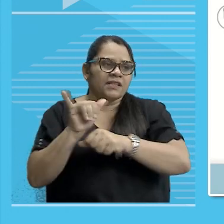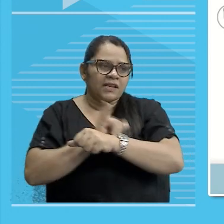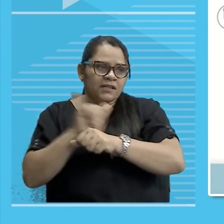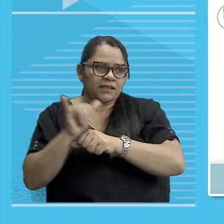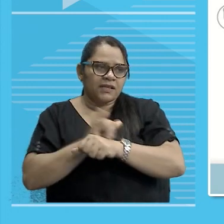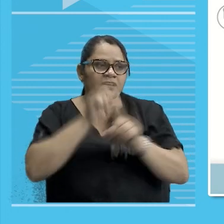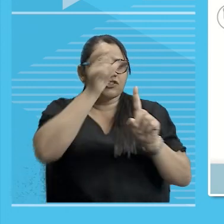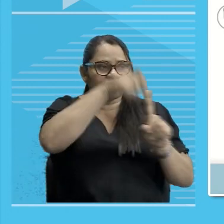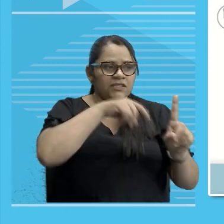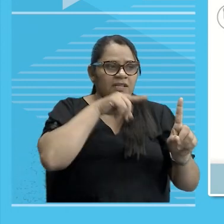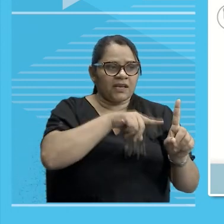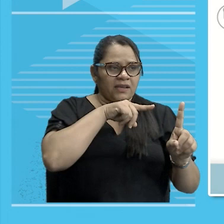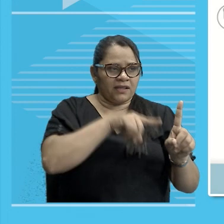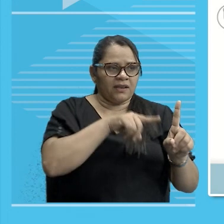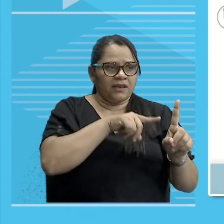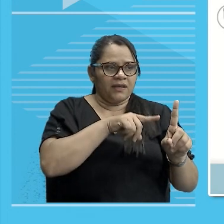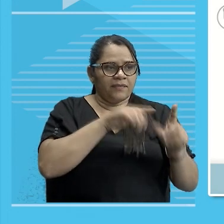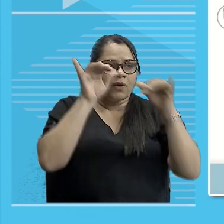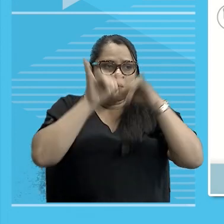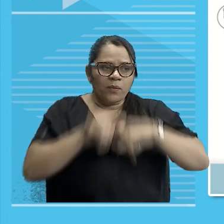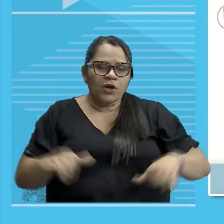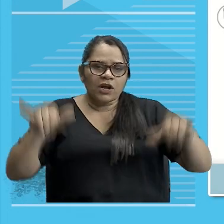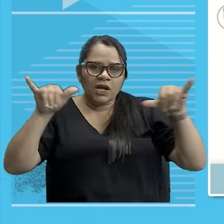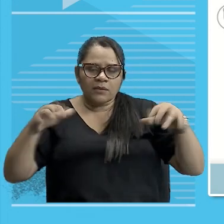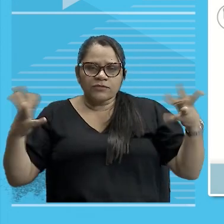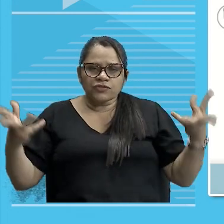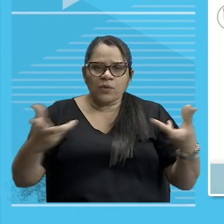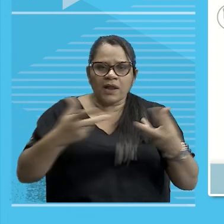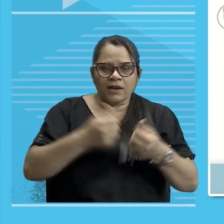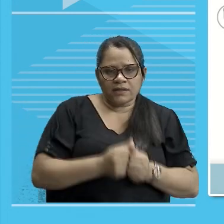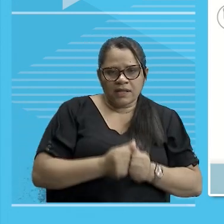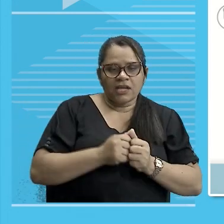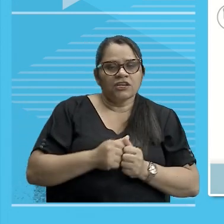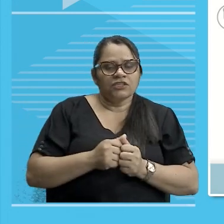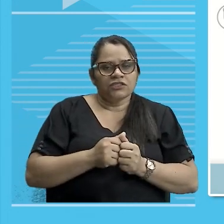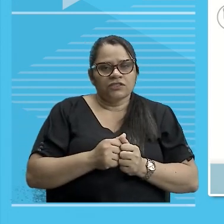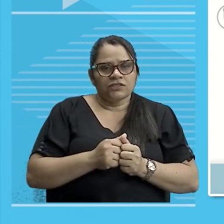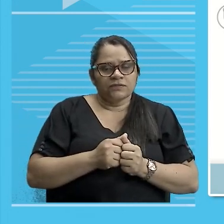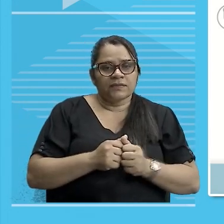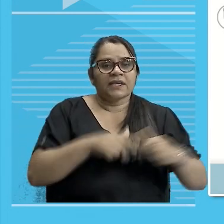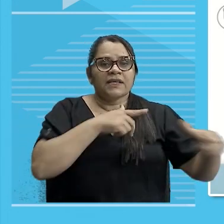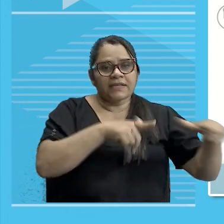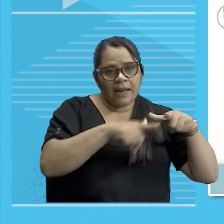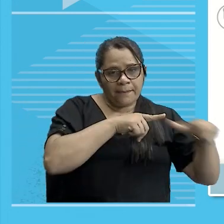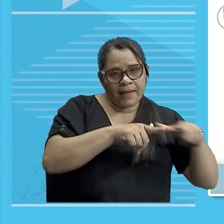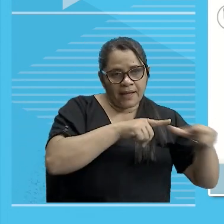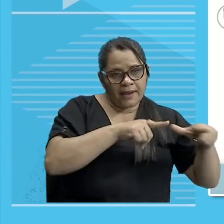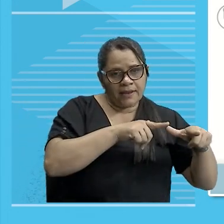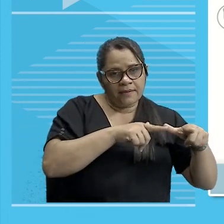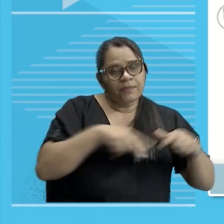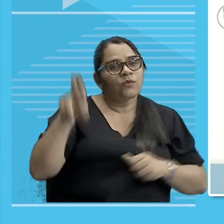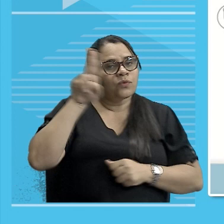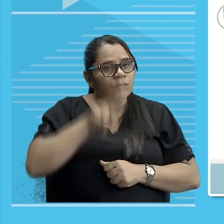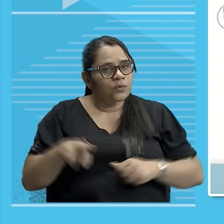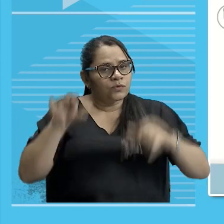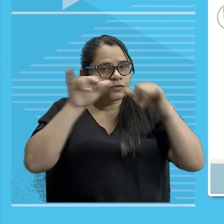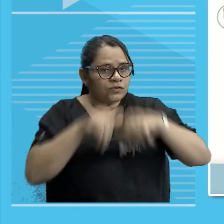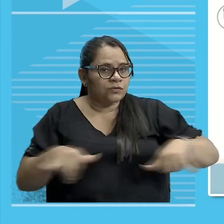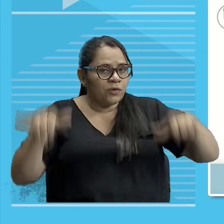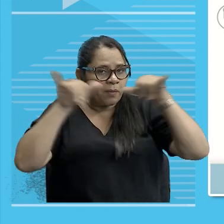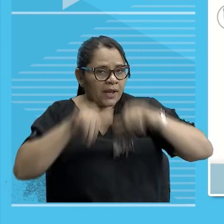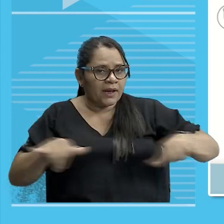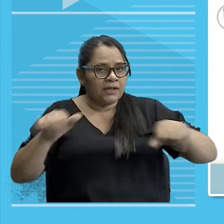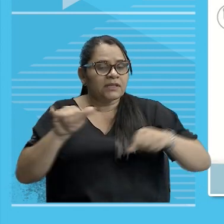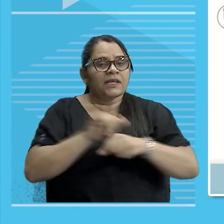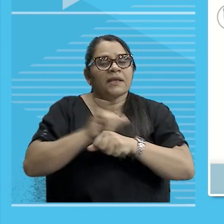de William Damme o programa de qualidade que emprega propagandas e metas